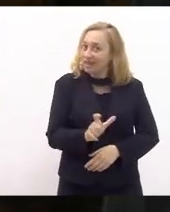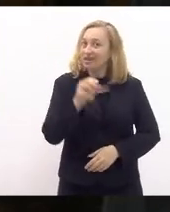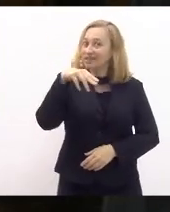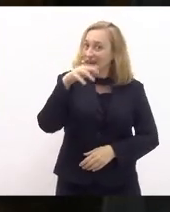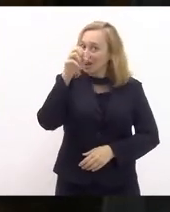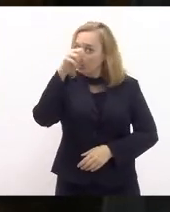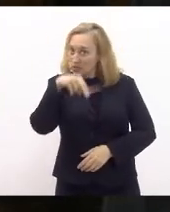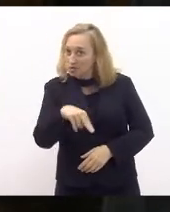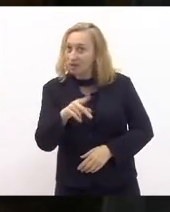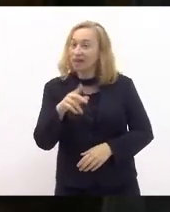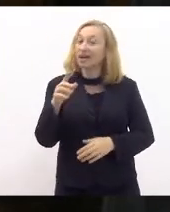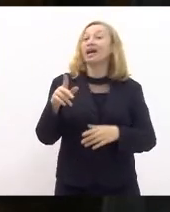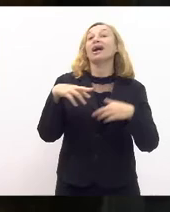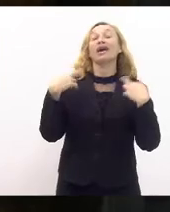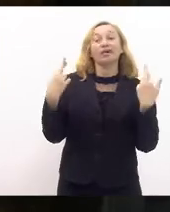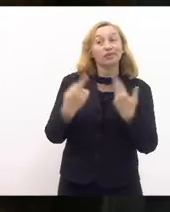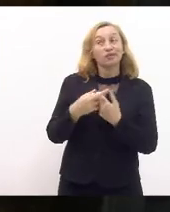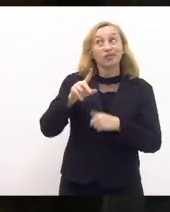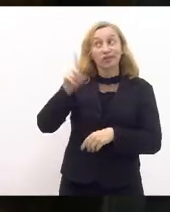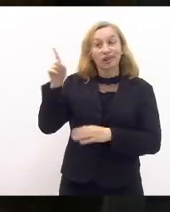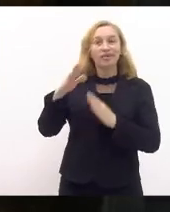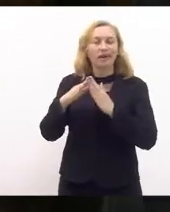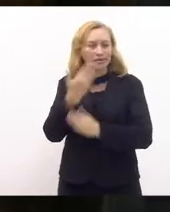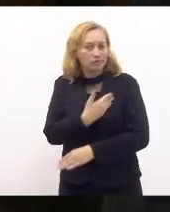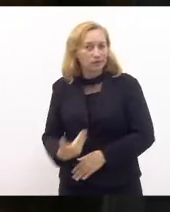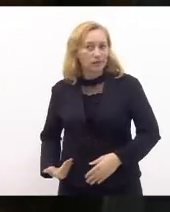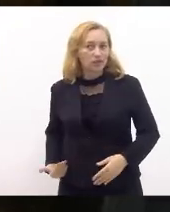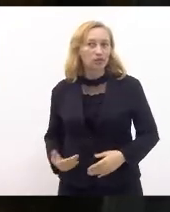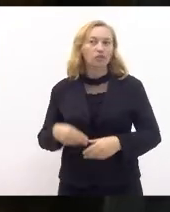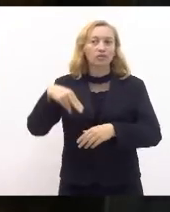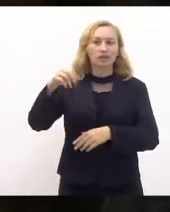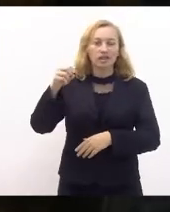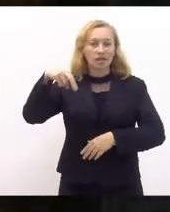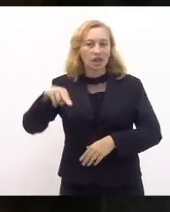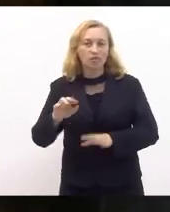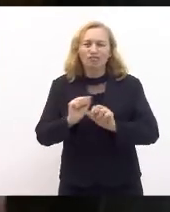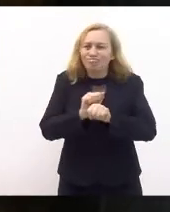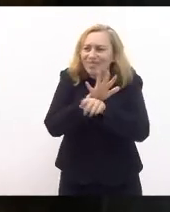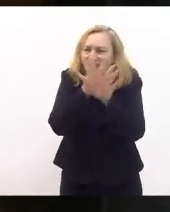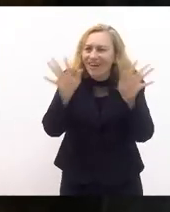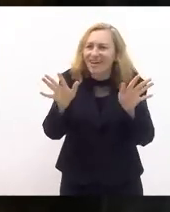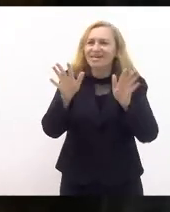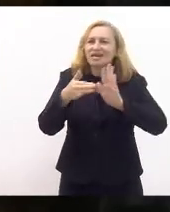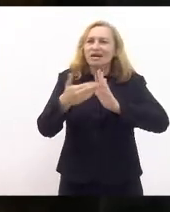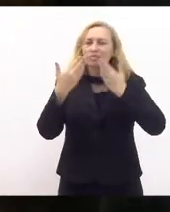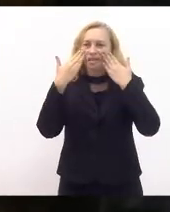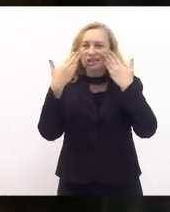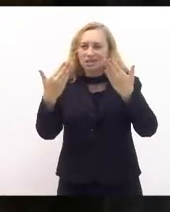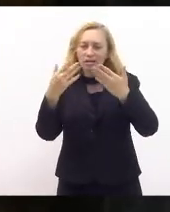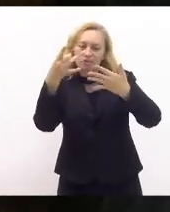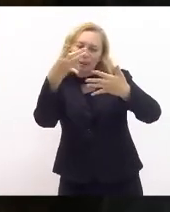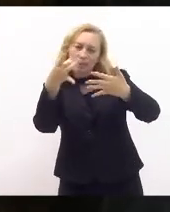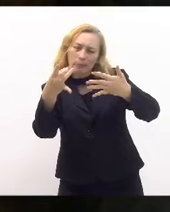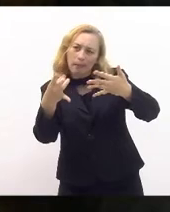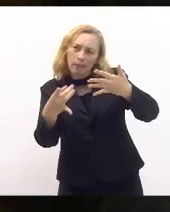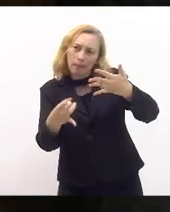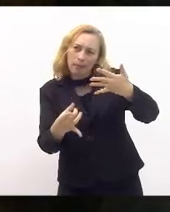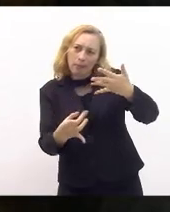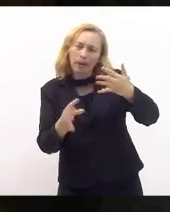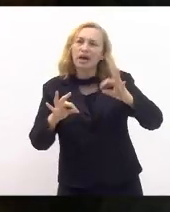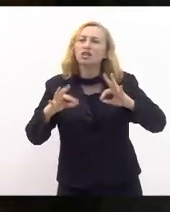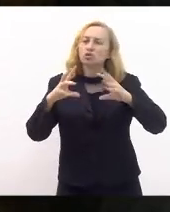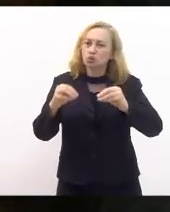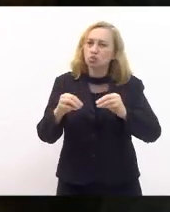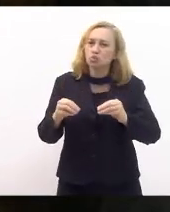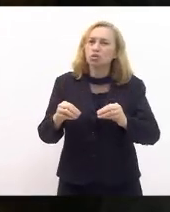naquelas reuniões no Palácio Laranjeiras, o Nelson com muita transparência, apresentando o cronograma, apresentando as medidas que a